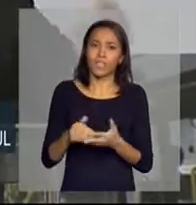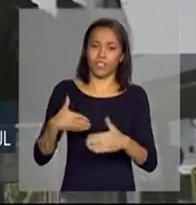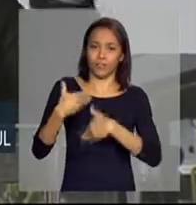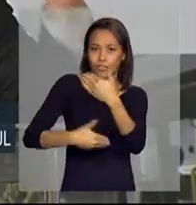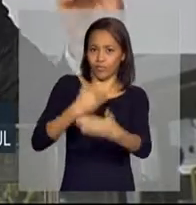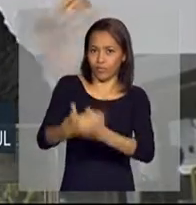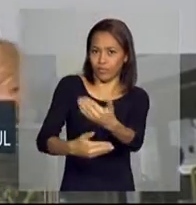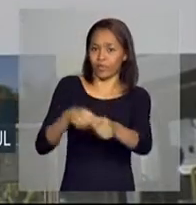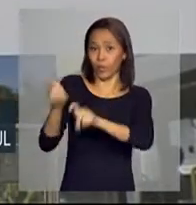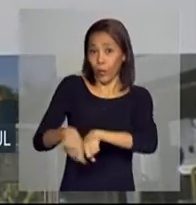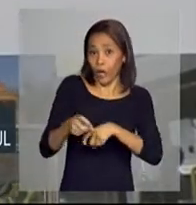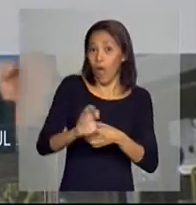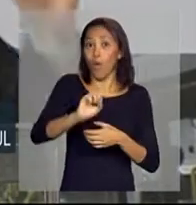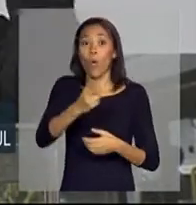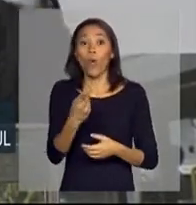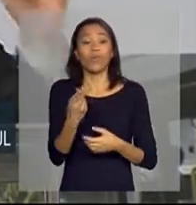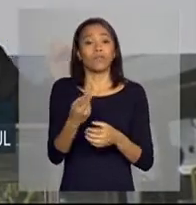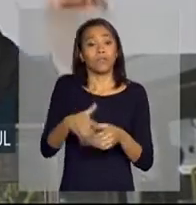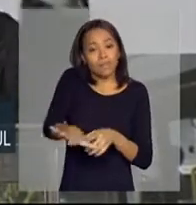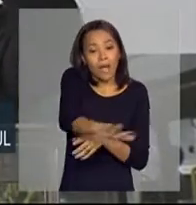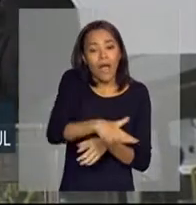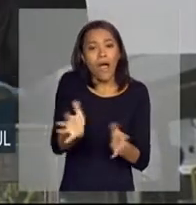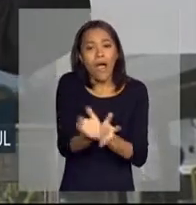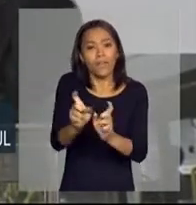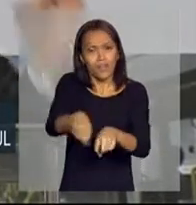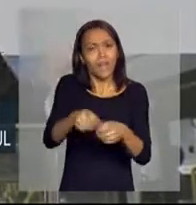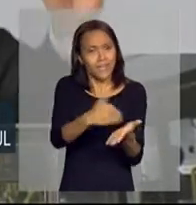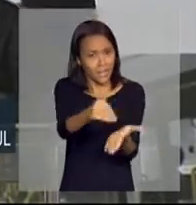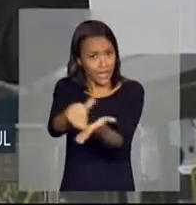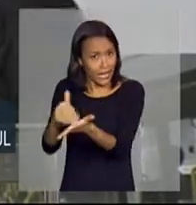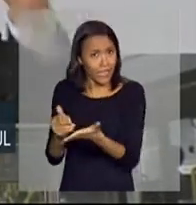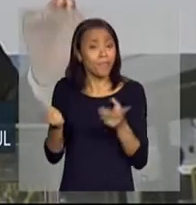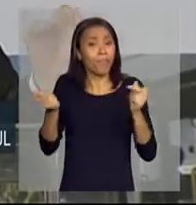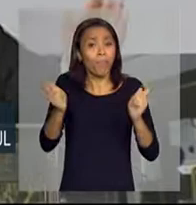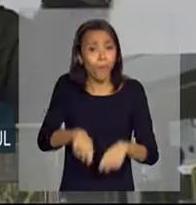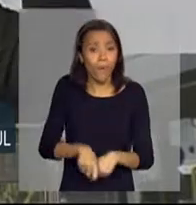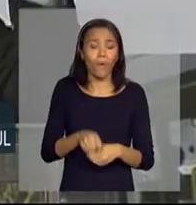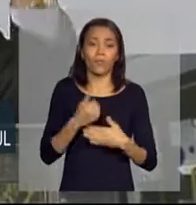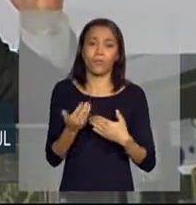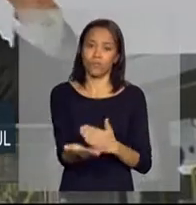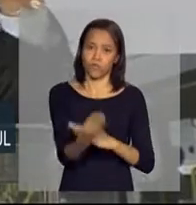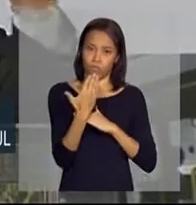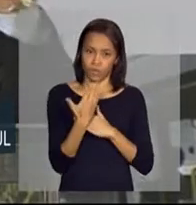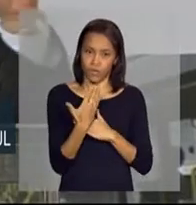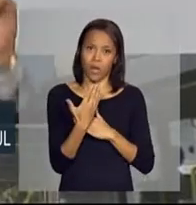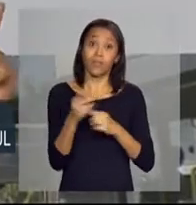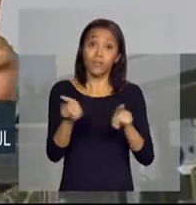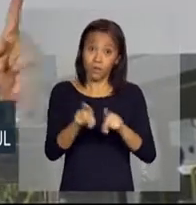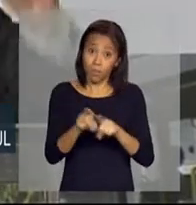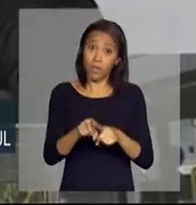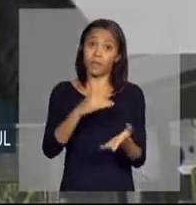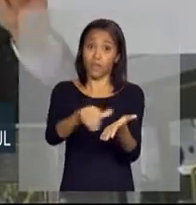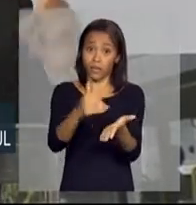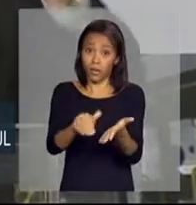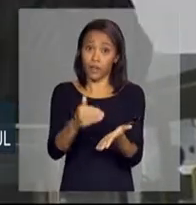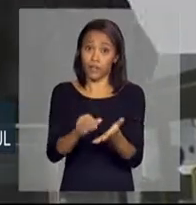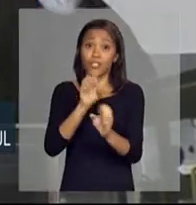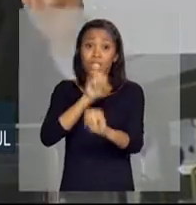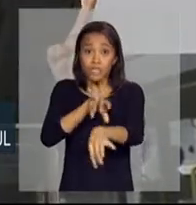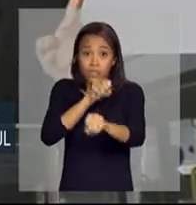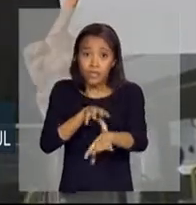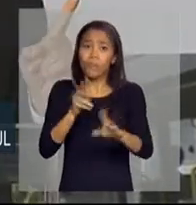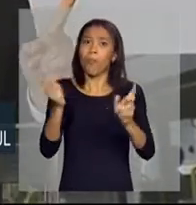ou secretarias da agricultura podem nos ajudar muito em algum, assim como as secretarias de educação, podem nos